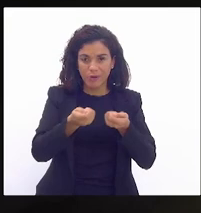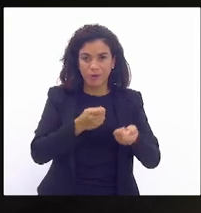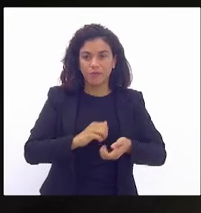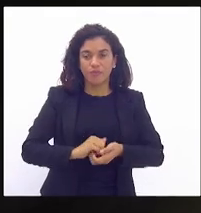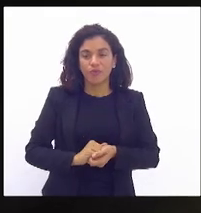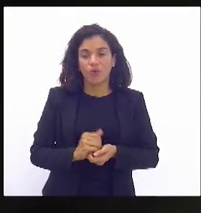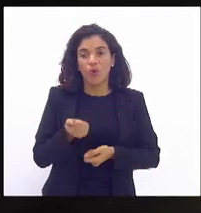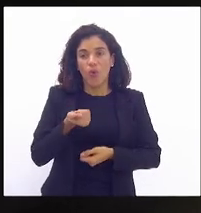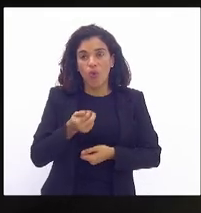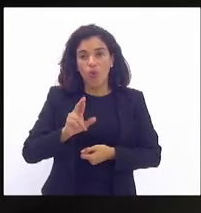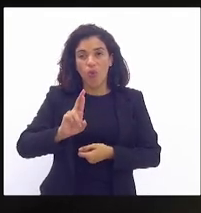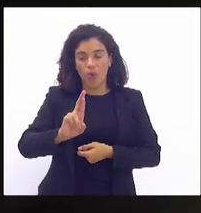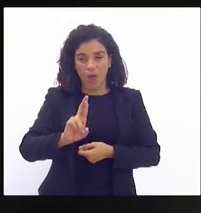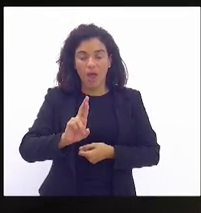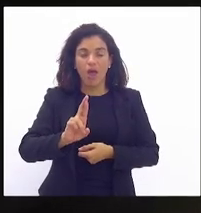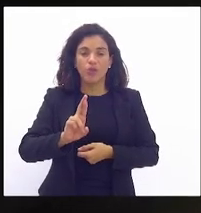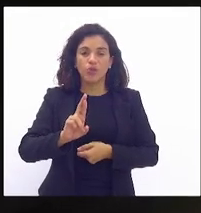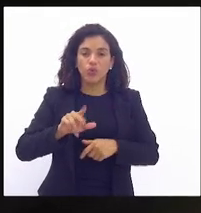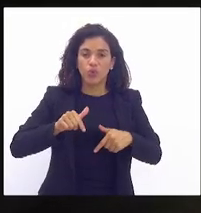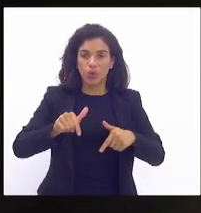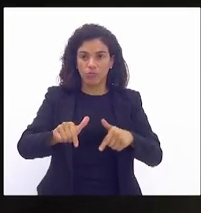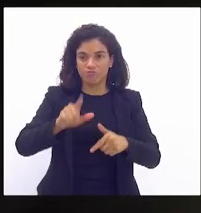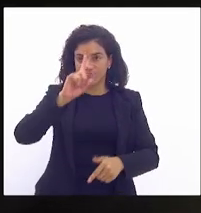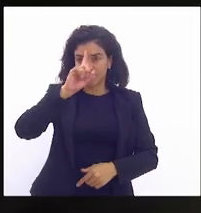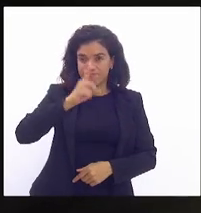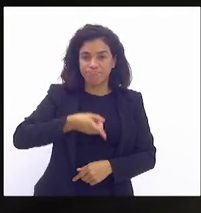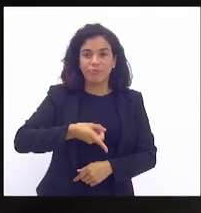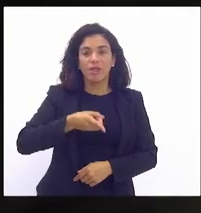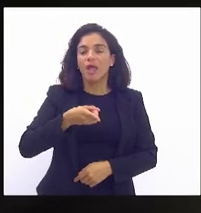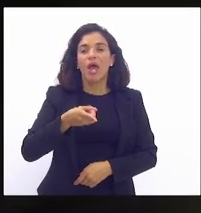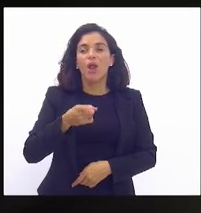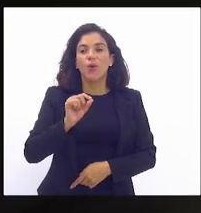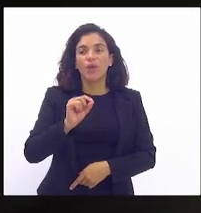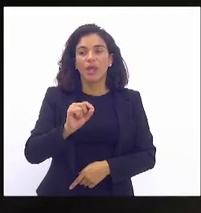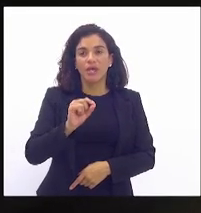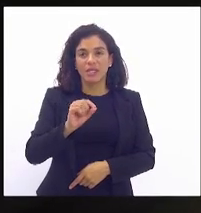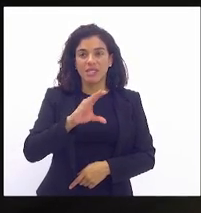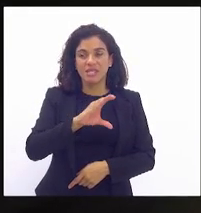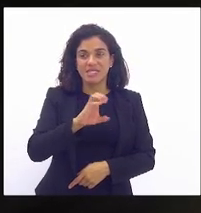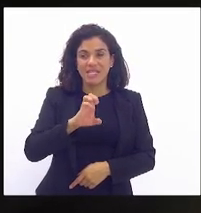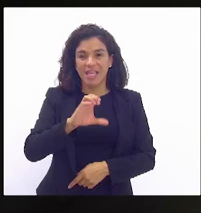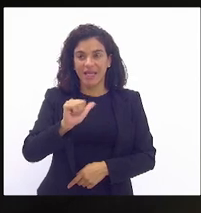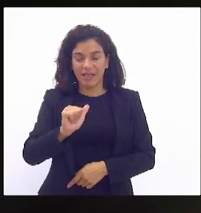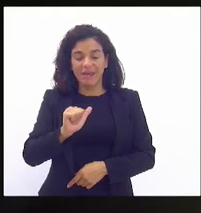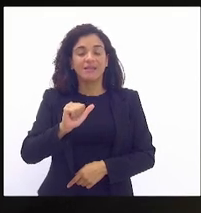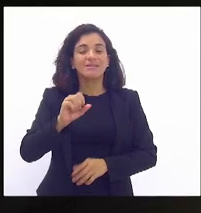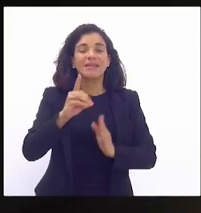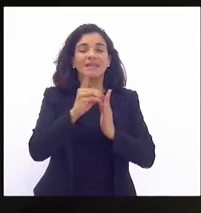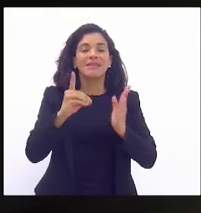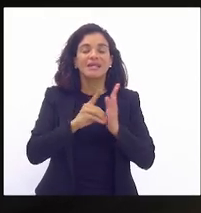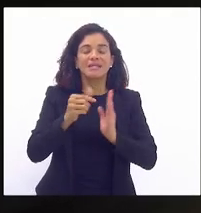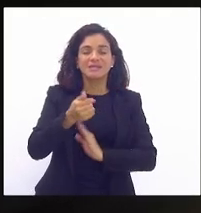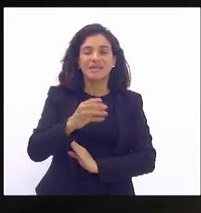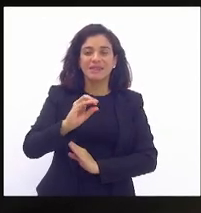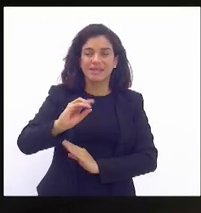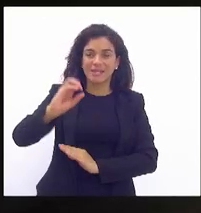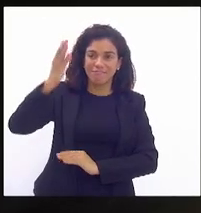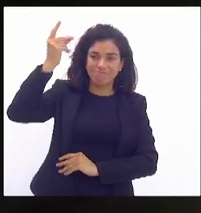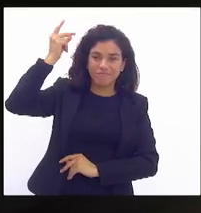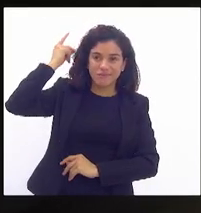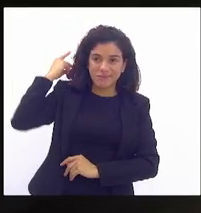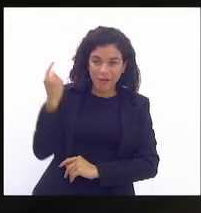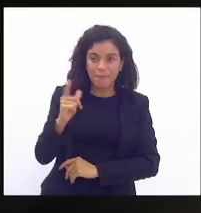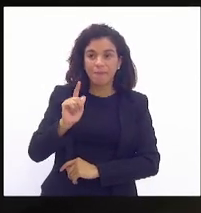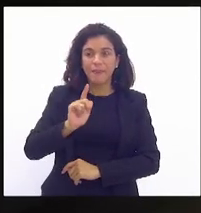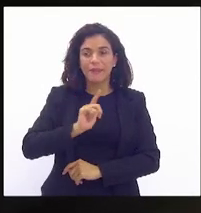O ato normativo que regulamentava o pó preto era a deliberação SECA, que veio lá da década de 70. E ela trazia